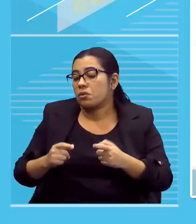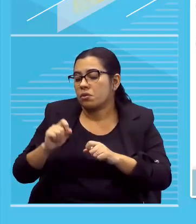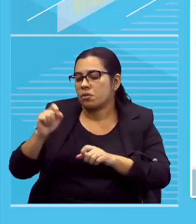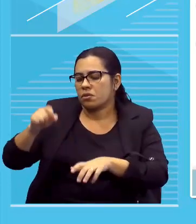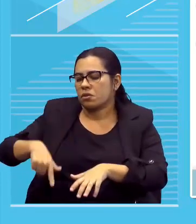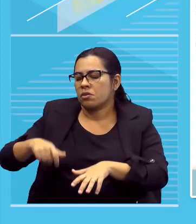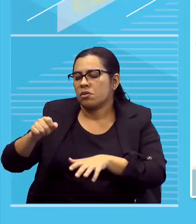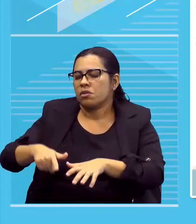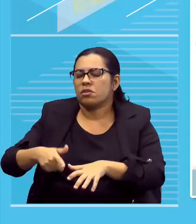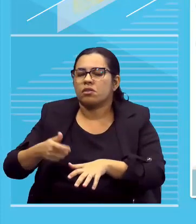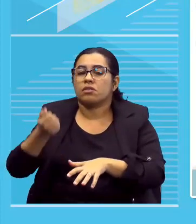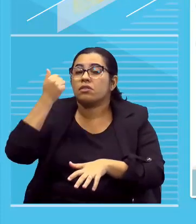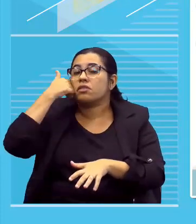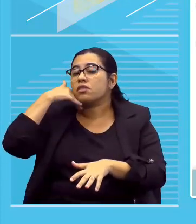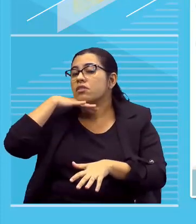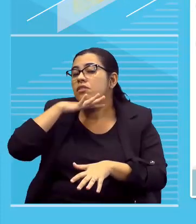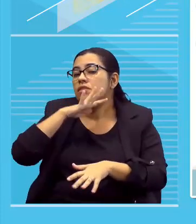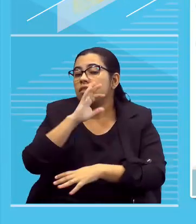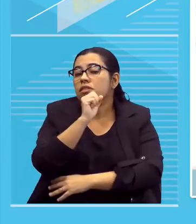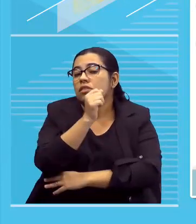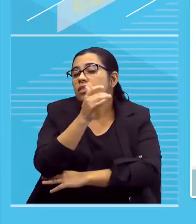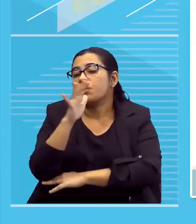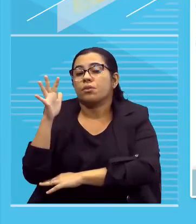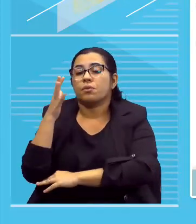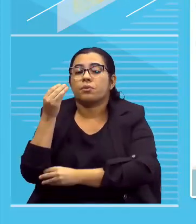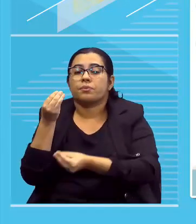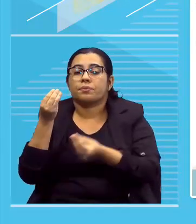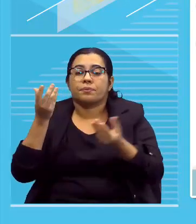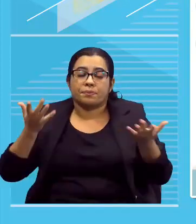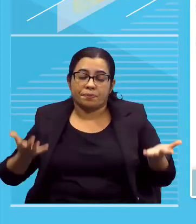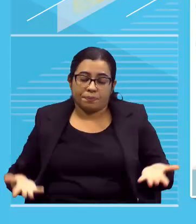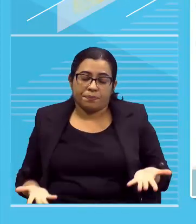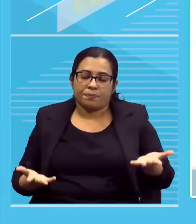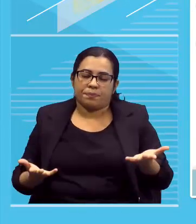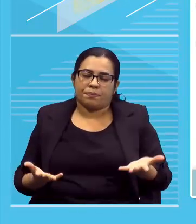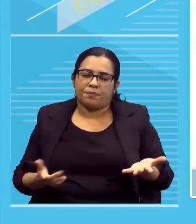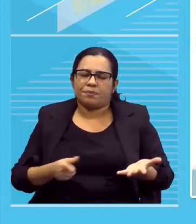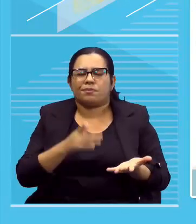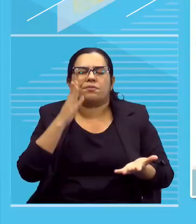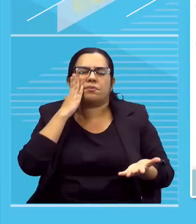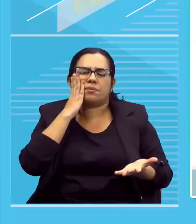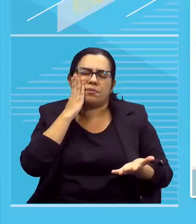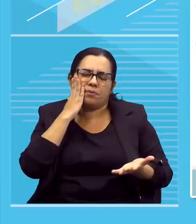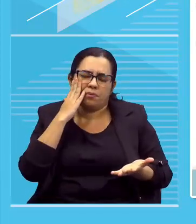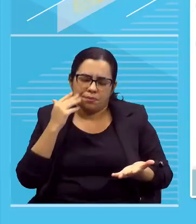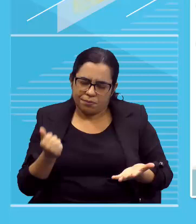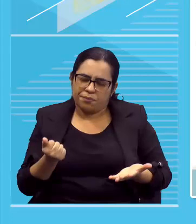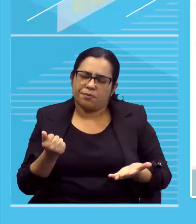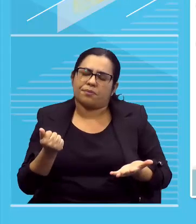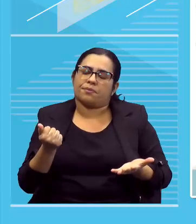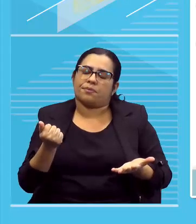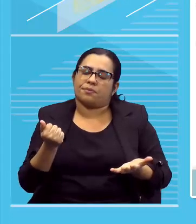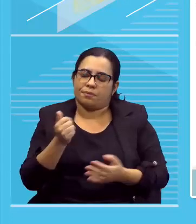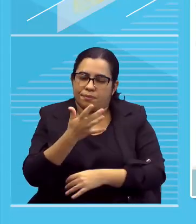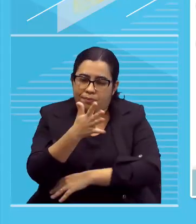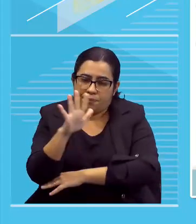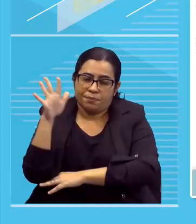Você sabe né o natural problemas ambientais